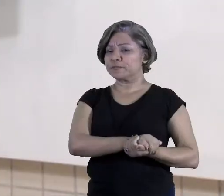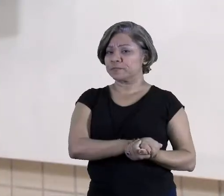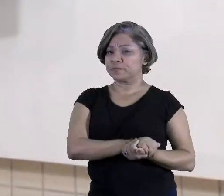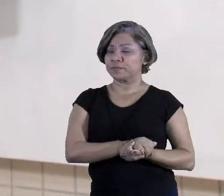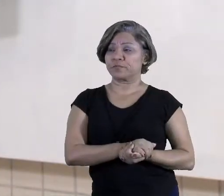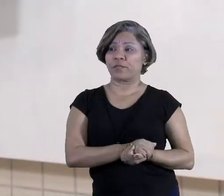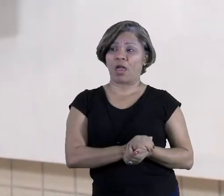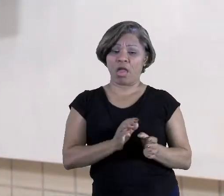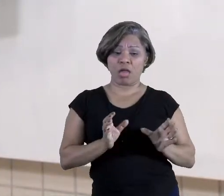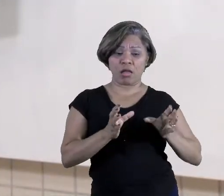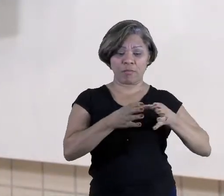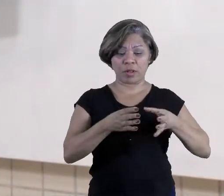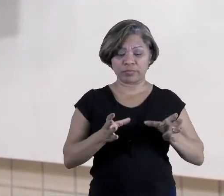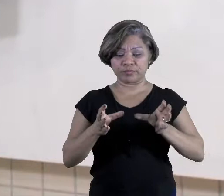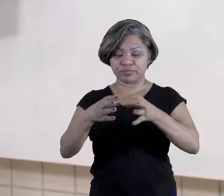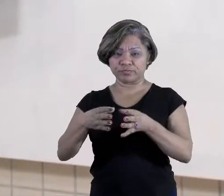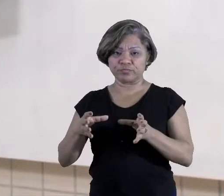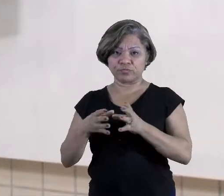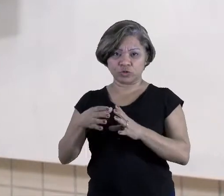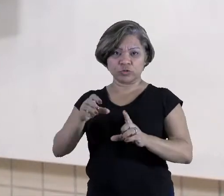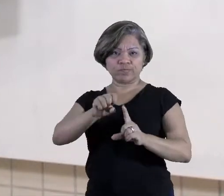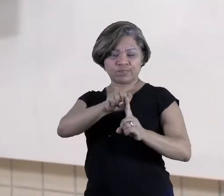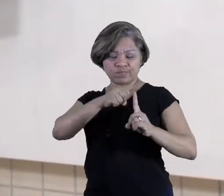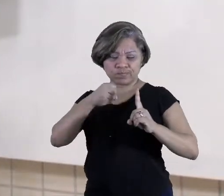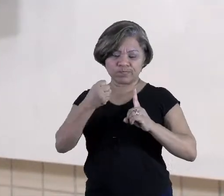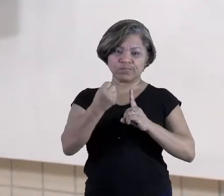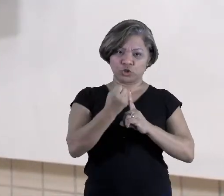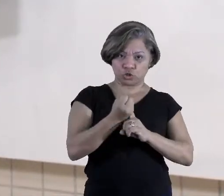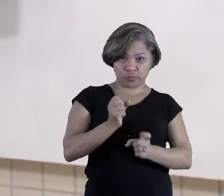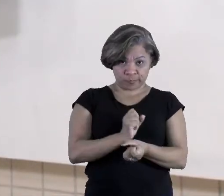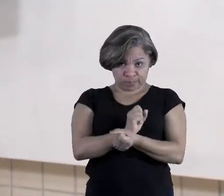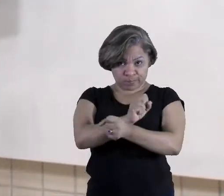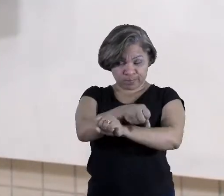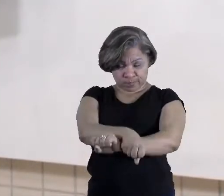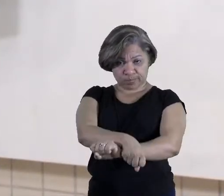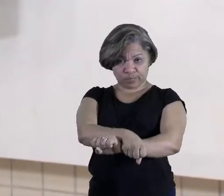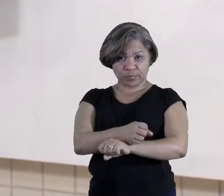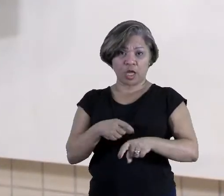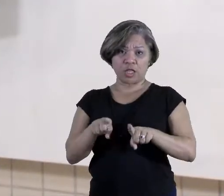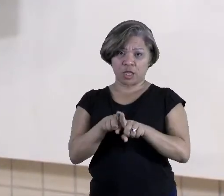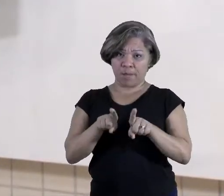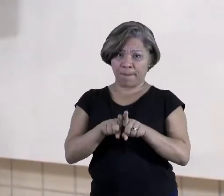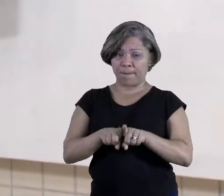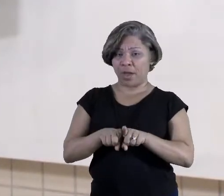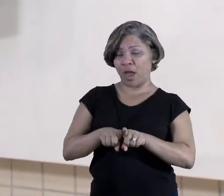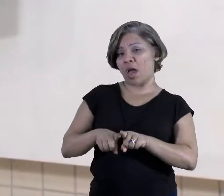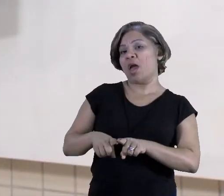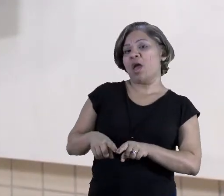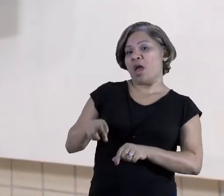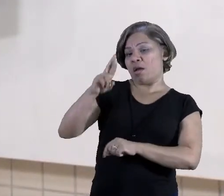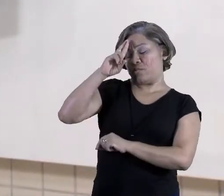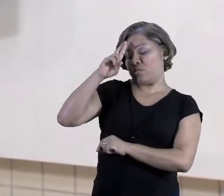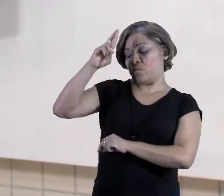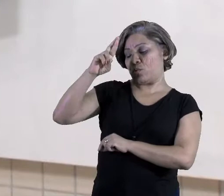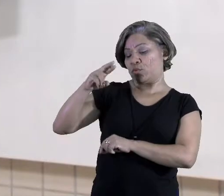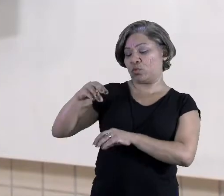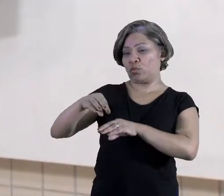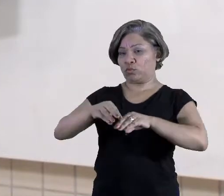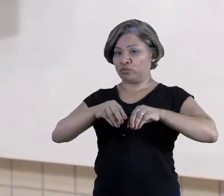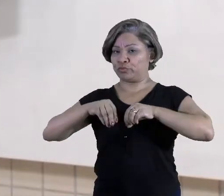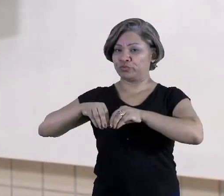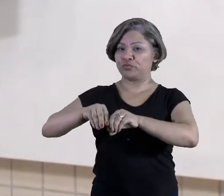várias classes sociais, por escravos e até mesmo dono de terras. Era notável durante essas